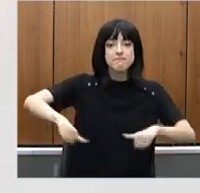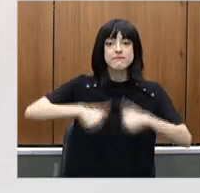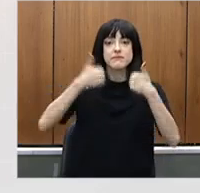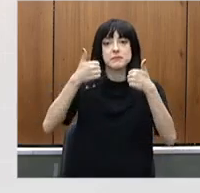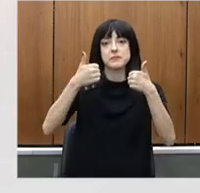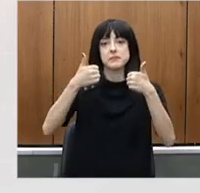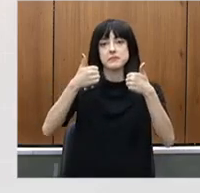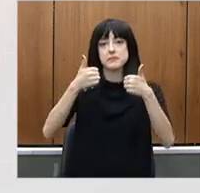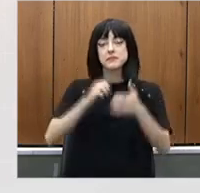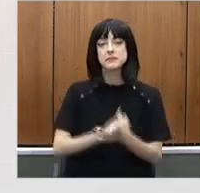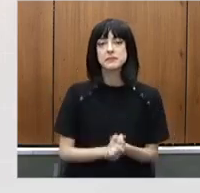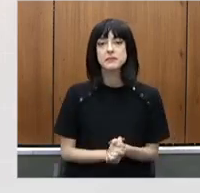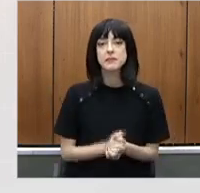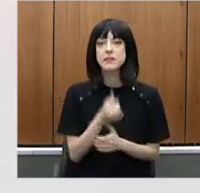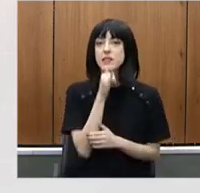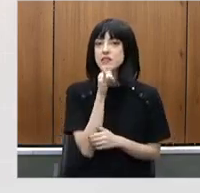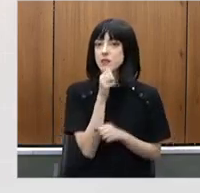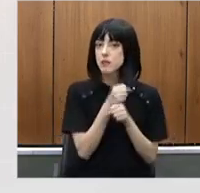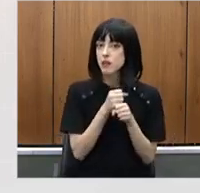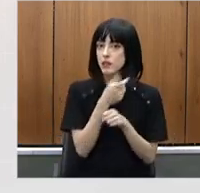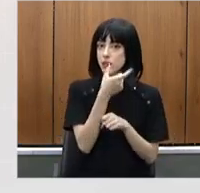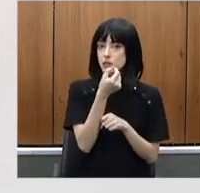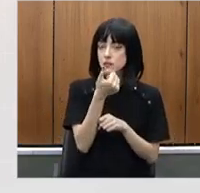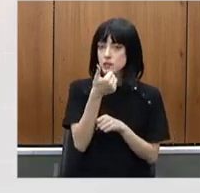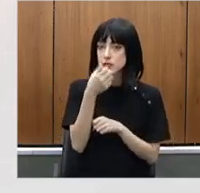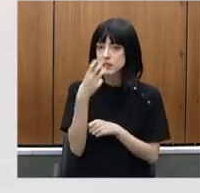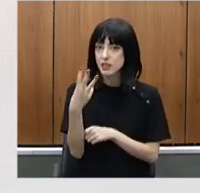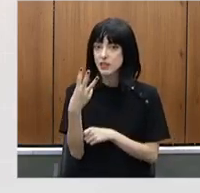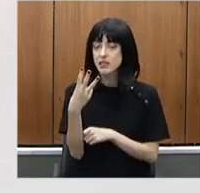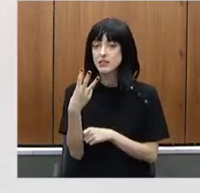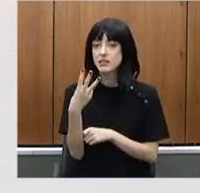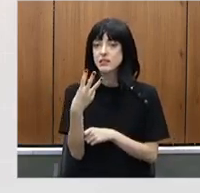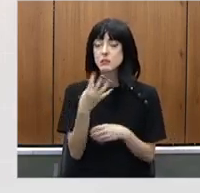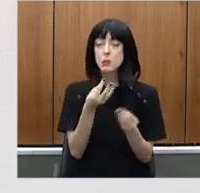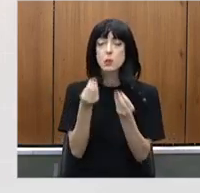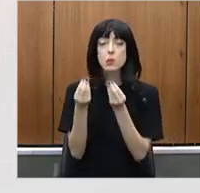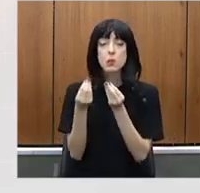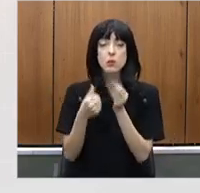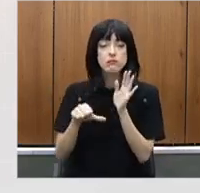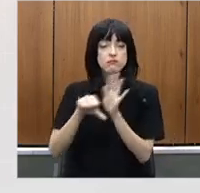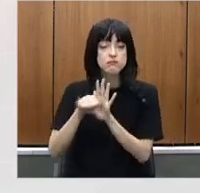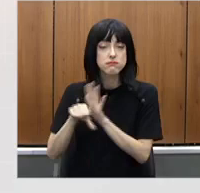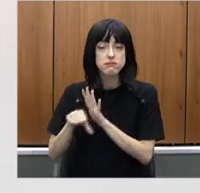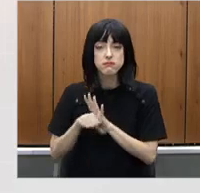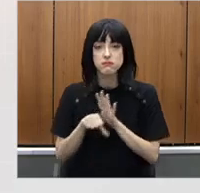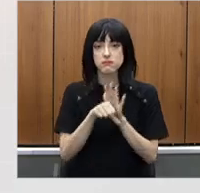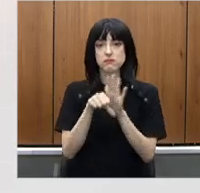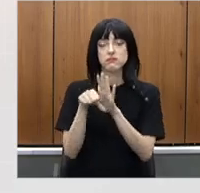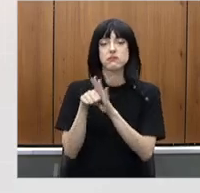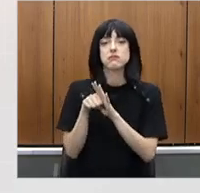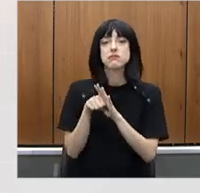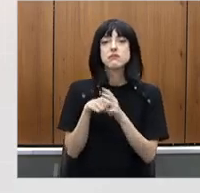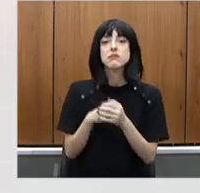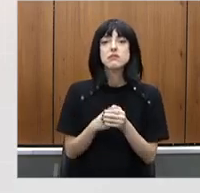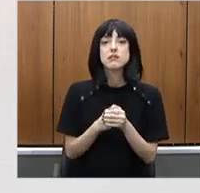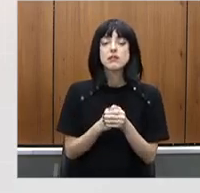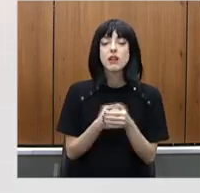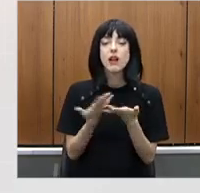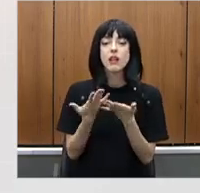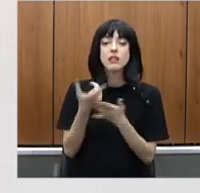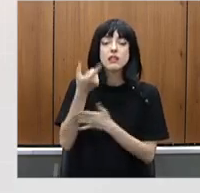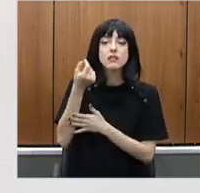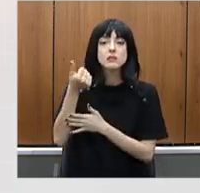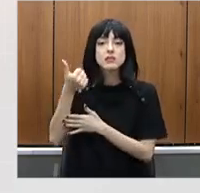2013 eram 386 casos no ano já em 2016 passou por 253 então no início